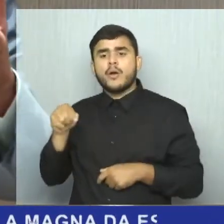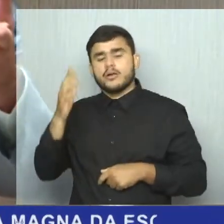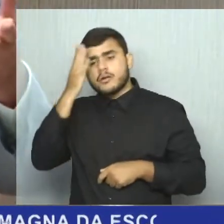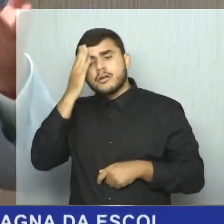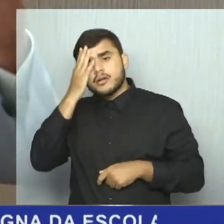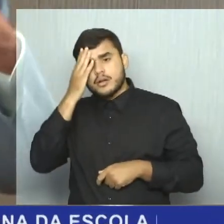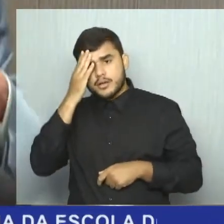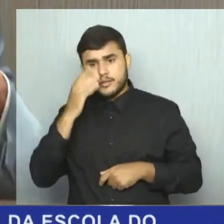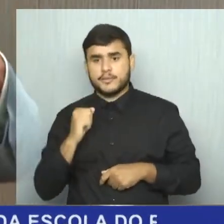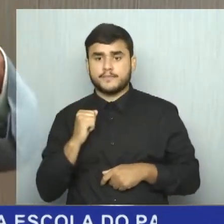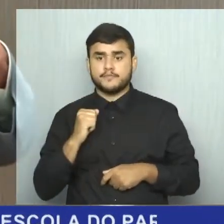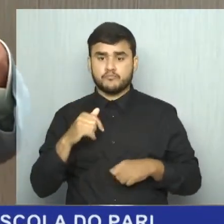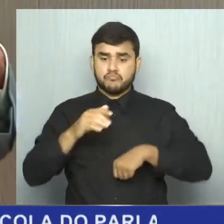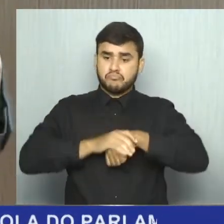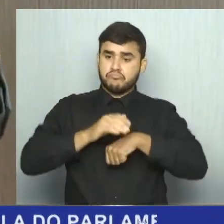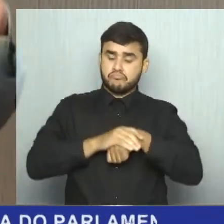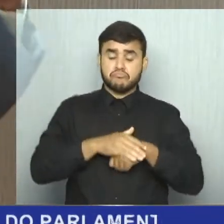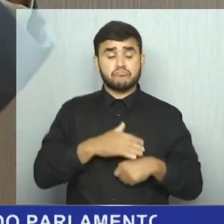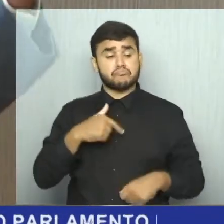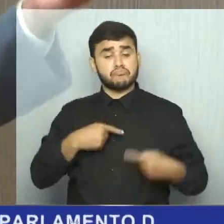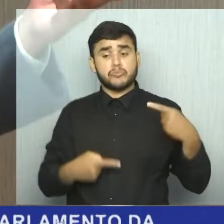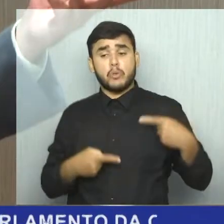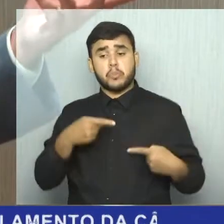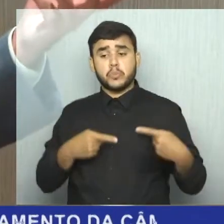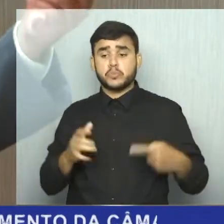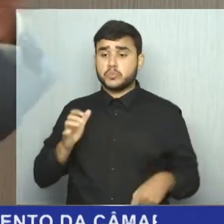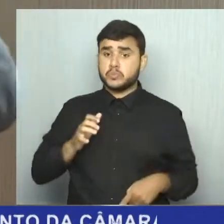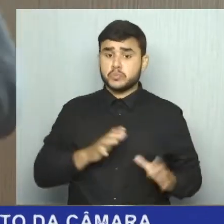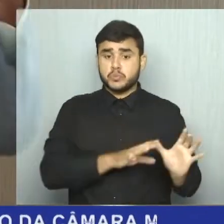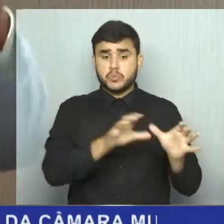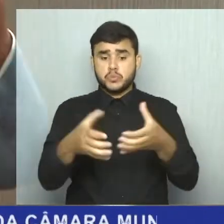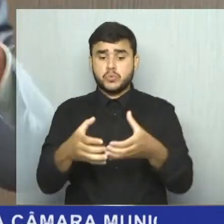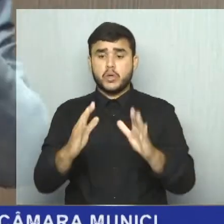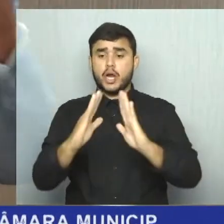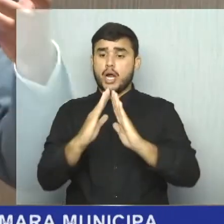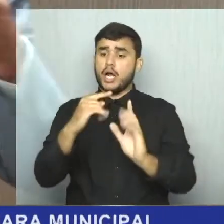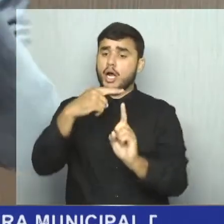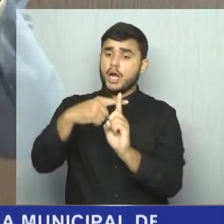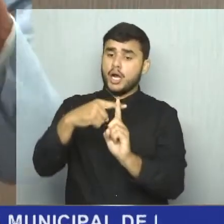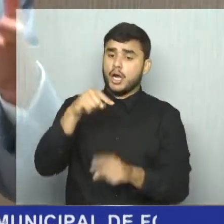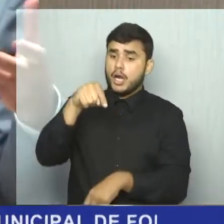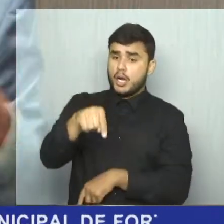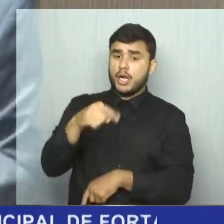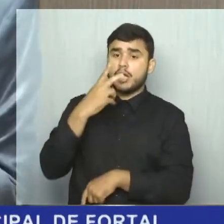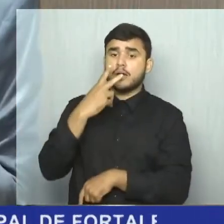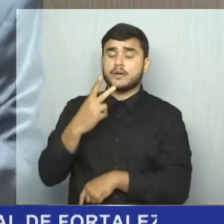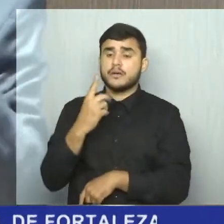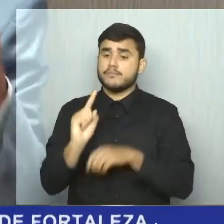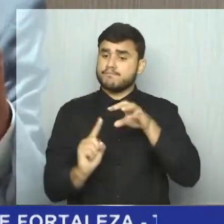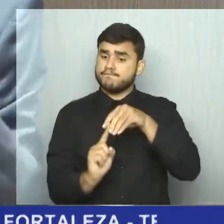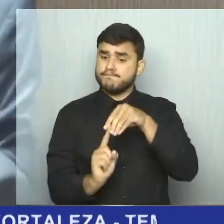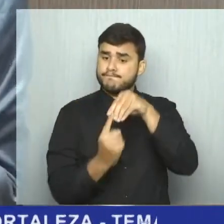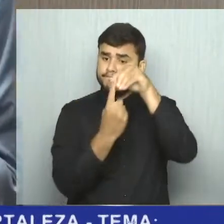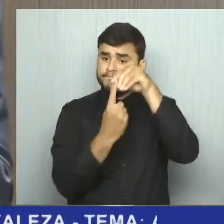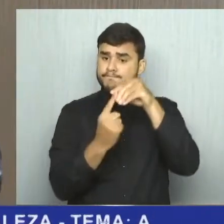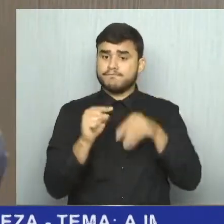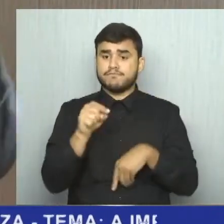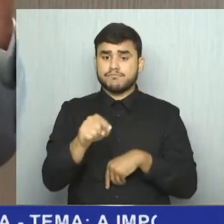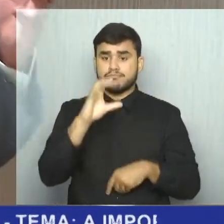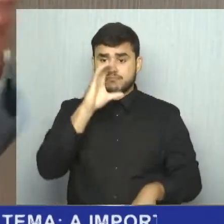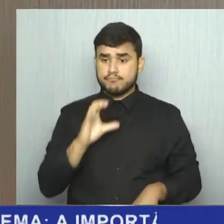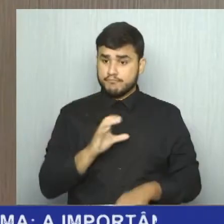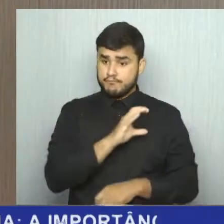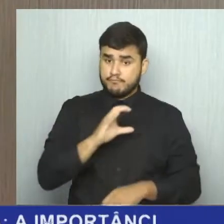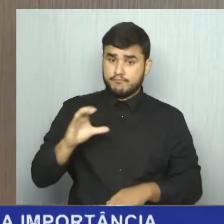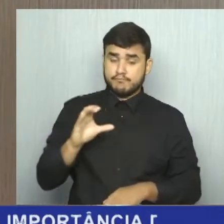classe aristocrática apenas, não mais um clero, outorgado pela centralidade, no caso do catolicismo,